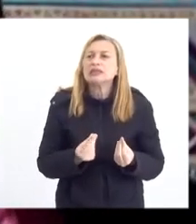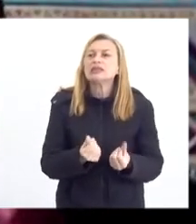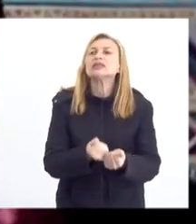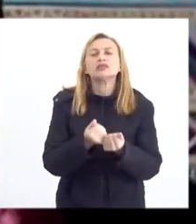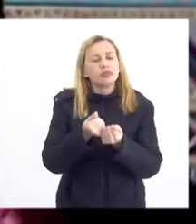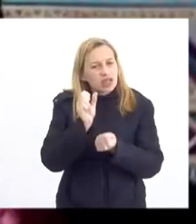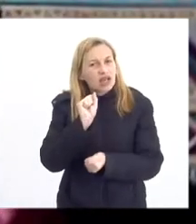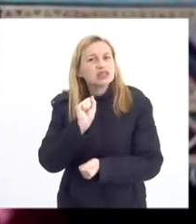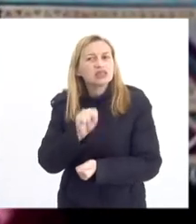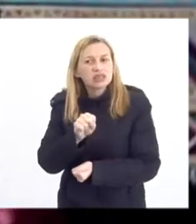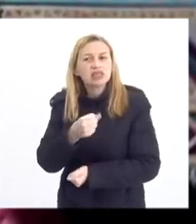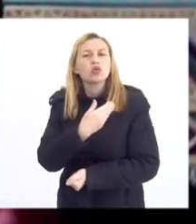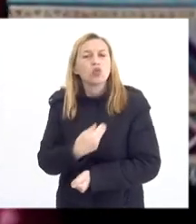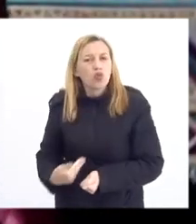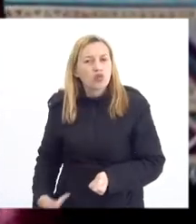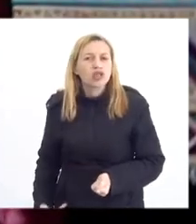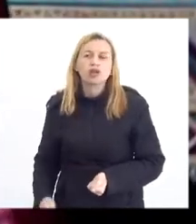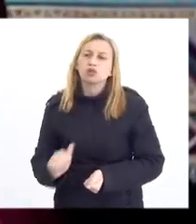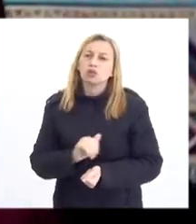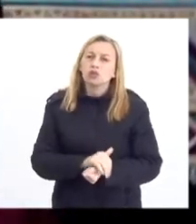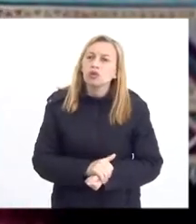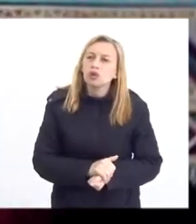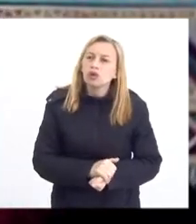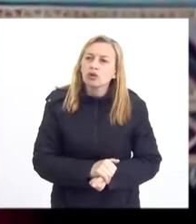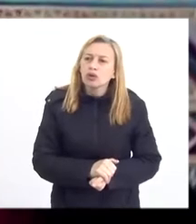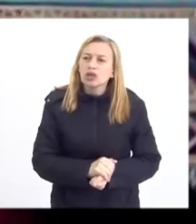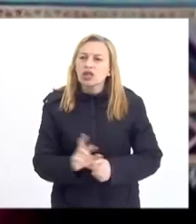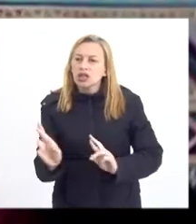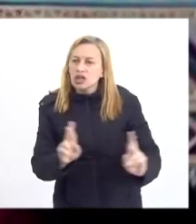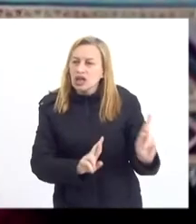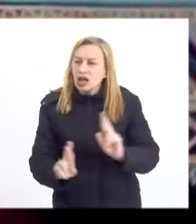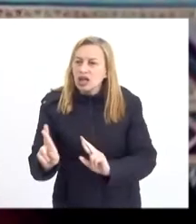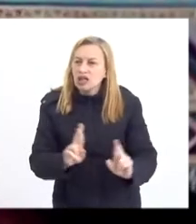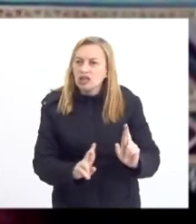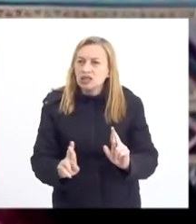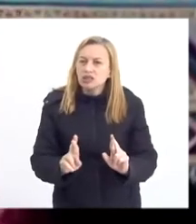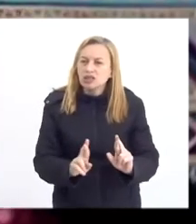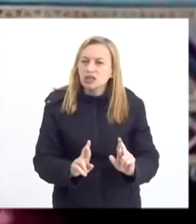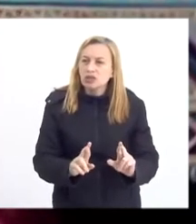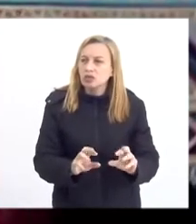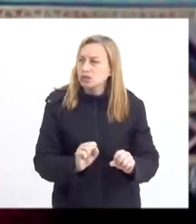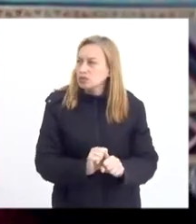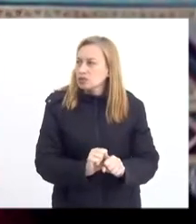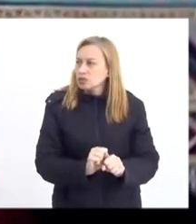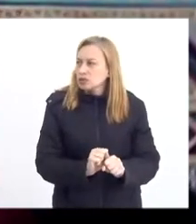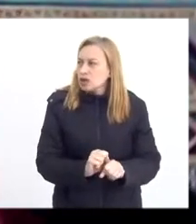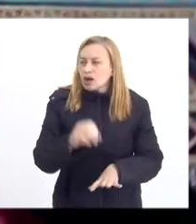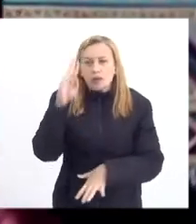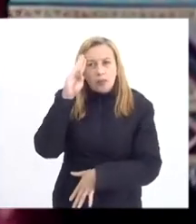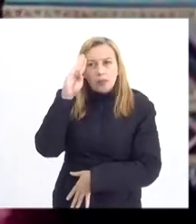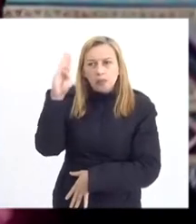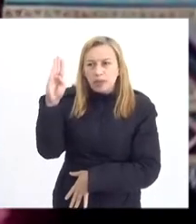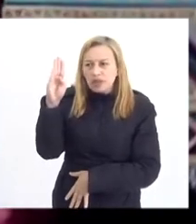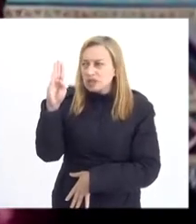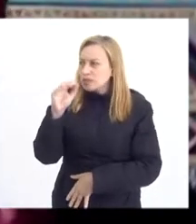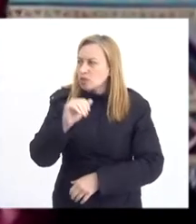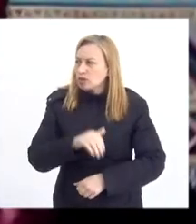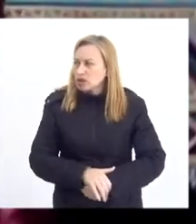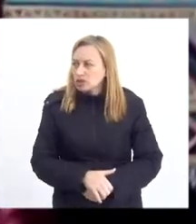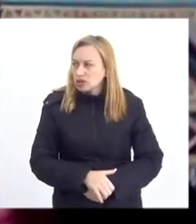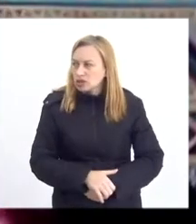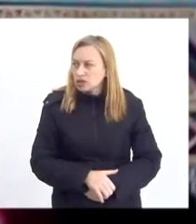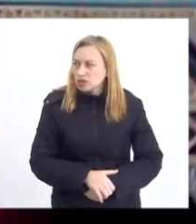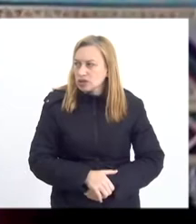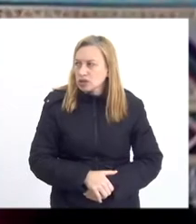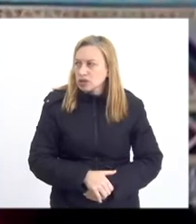mesmo o governador em relação a esses temas, principalmente inerentes